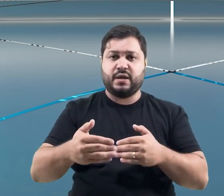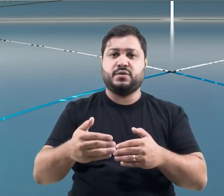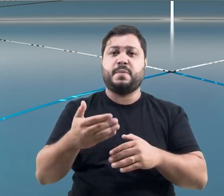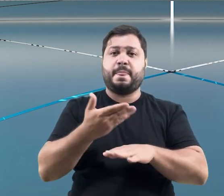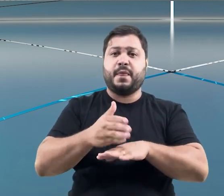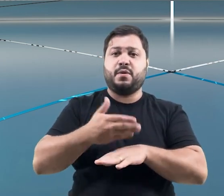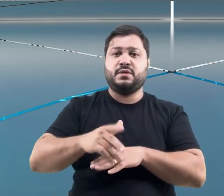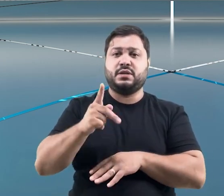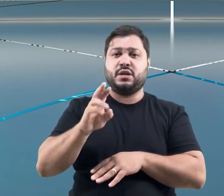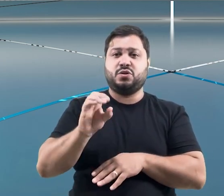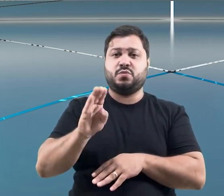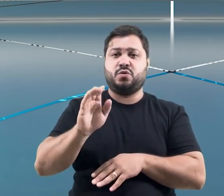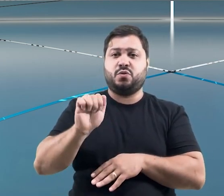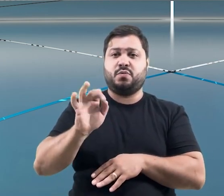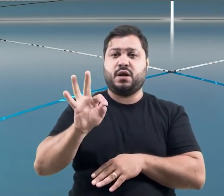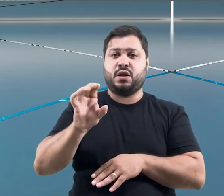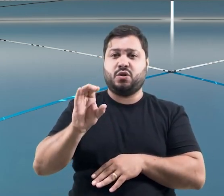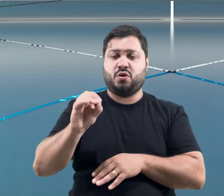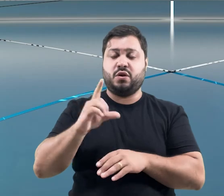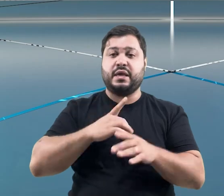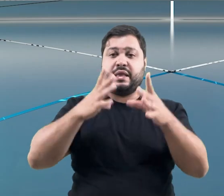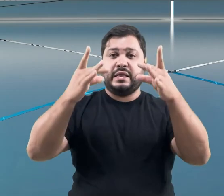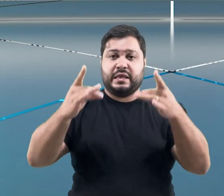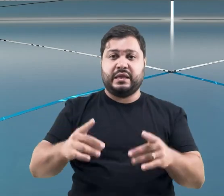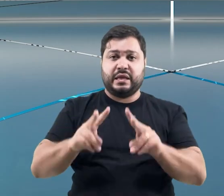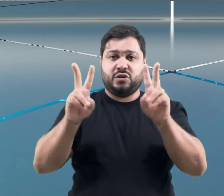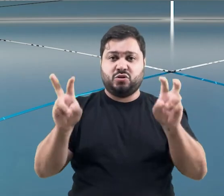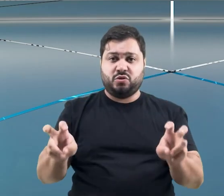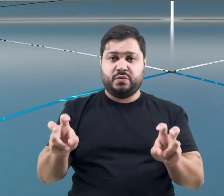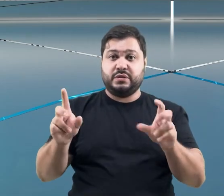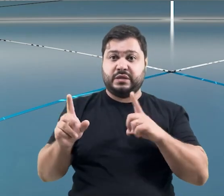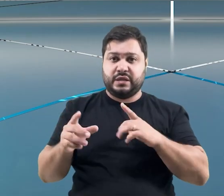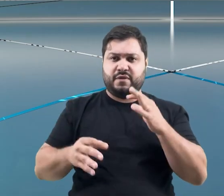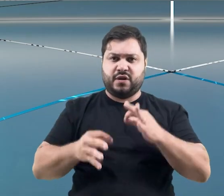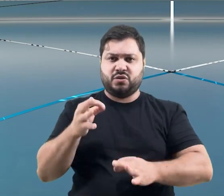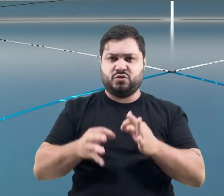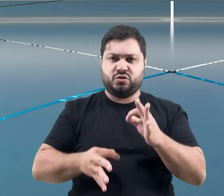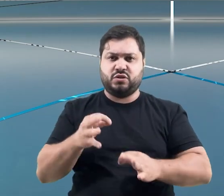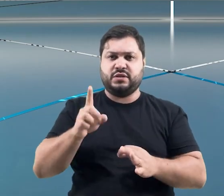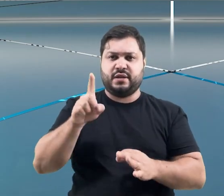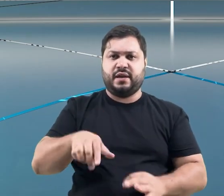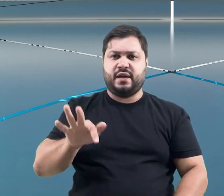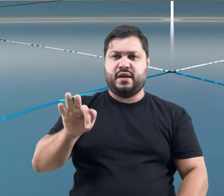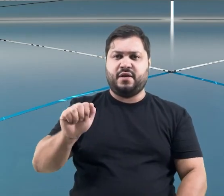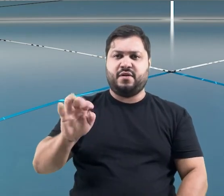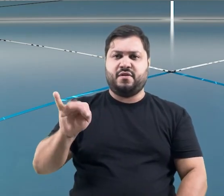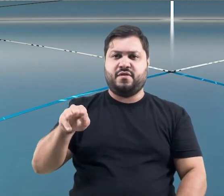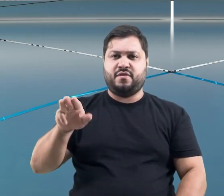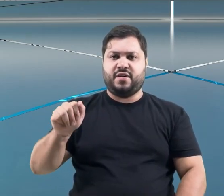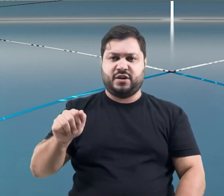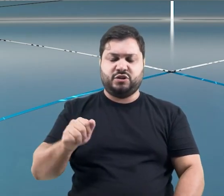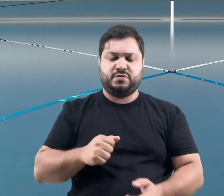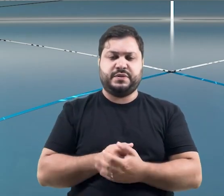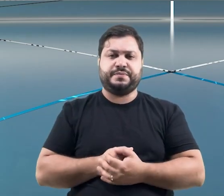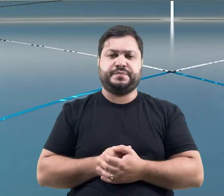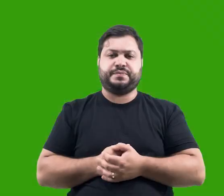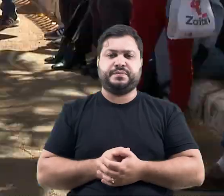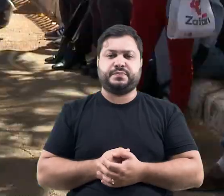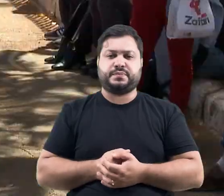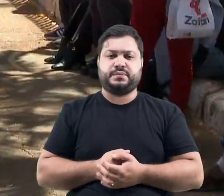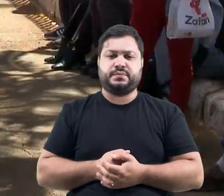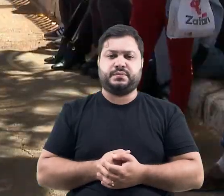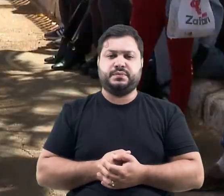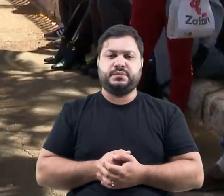mesmo prazo se aplica ao estágio probatório. Quem traz detalhes sobre essa questão que chegou à Justiça é Fátima Uchoa.